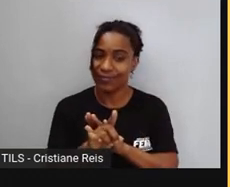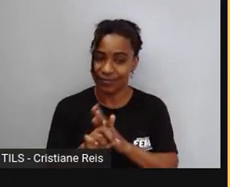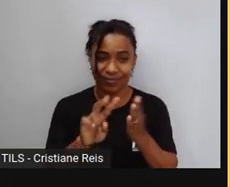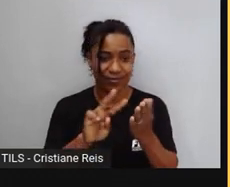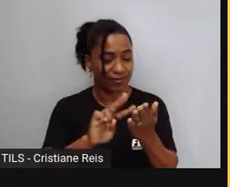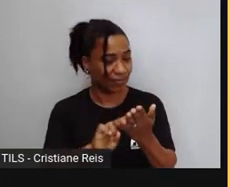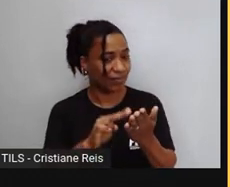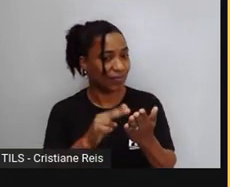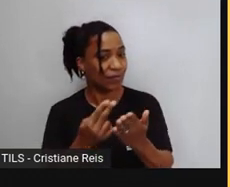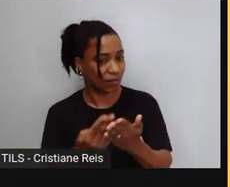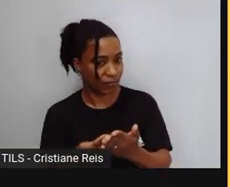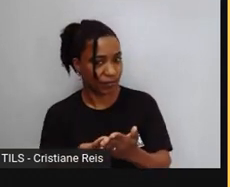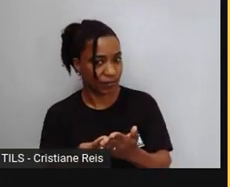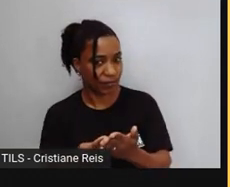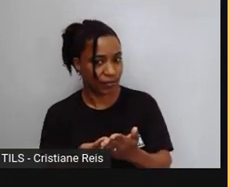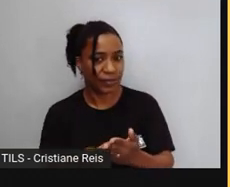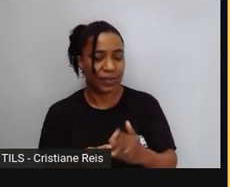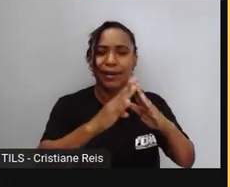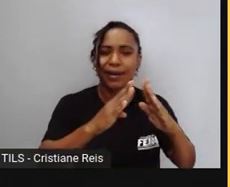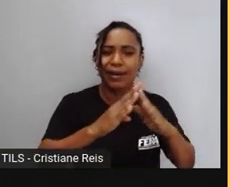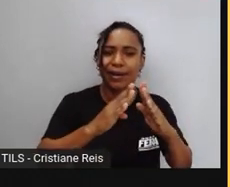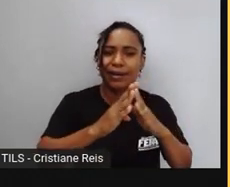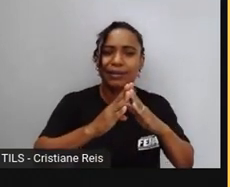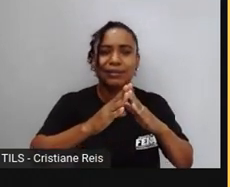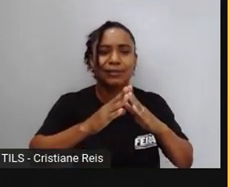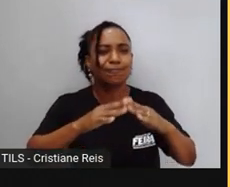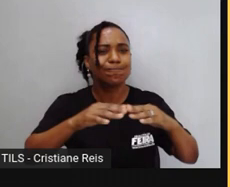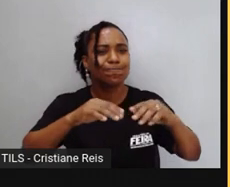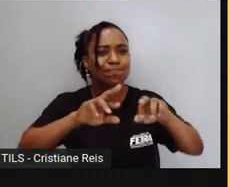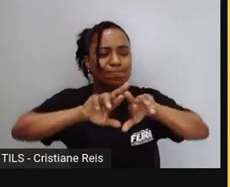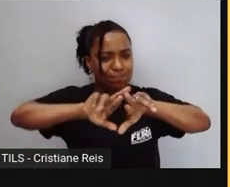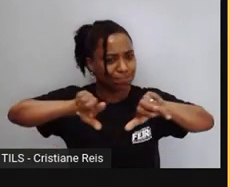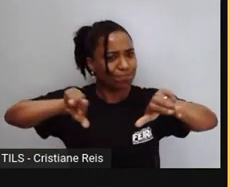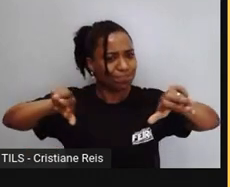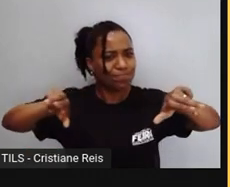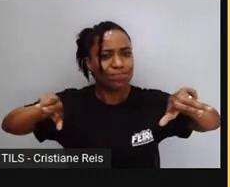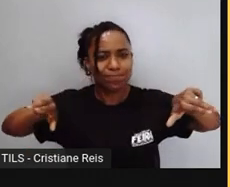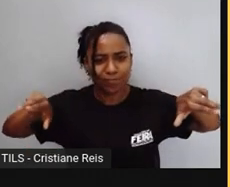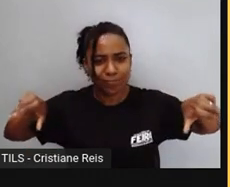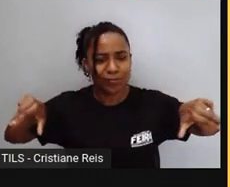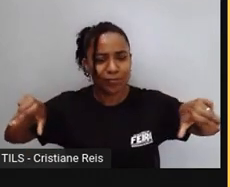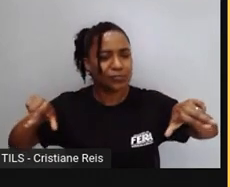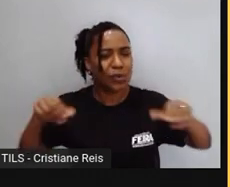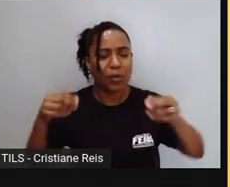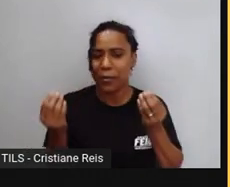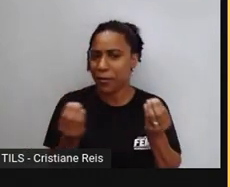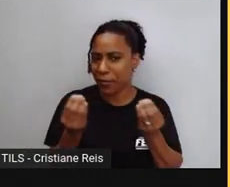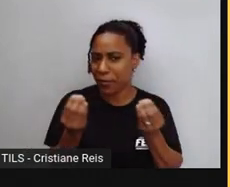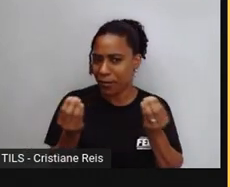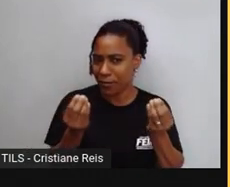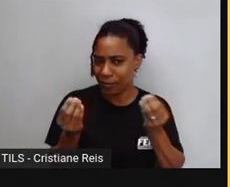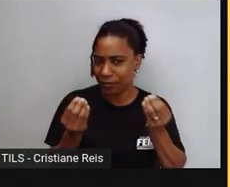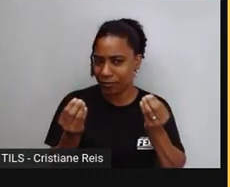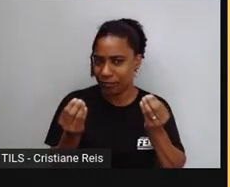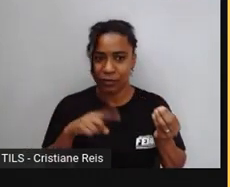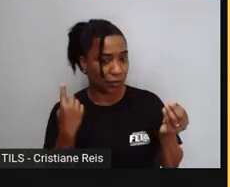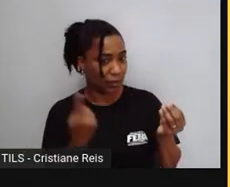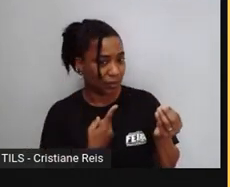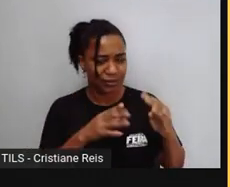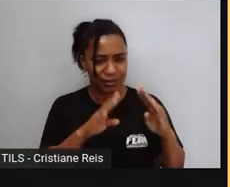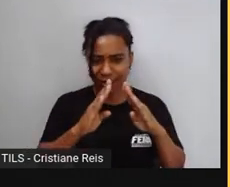Que tipos de casa existem? Você já parou para observar isso? Que nós moramos em